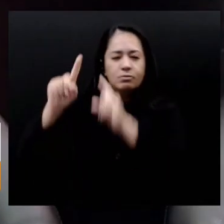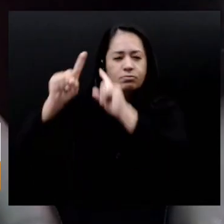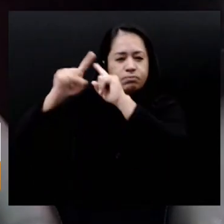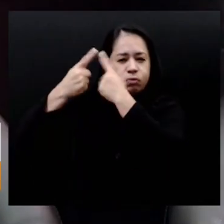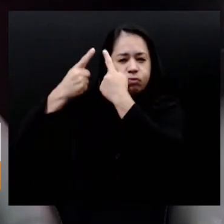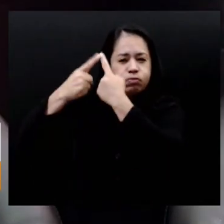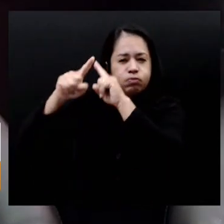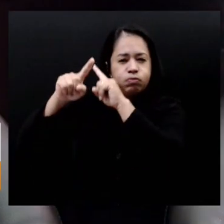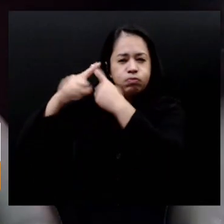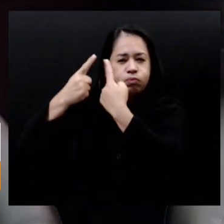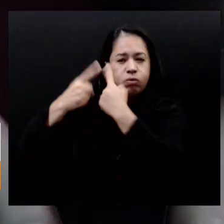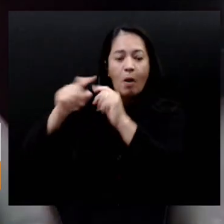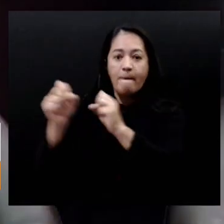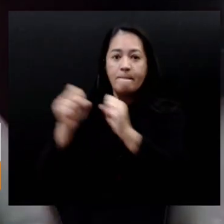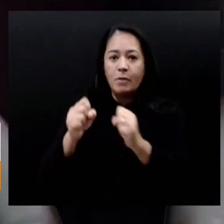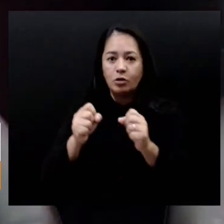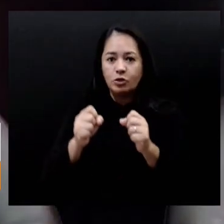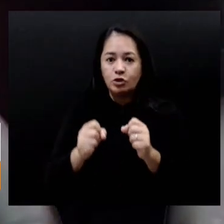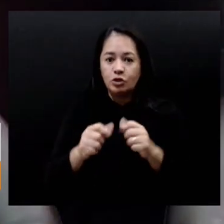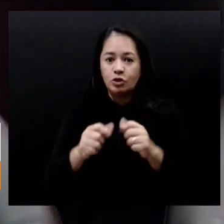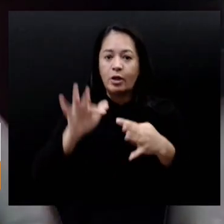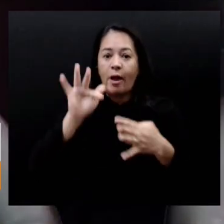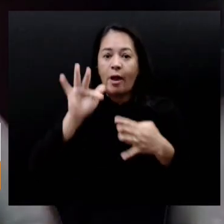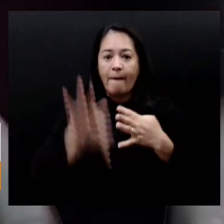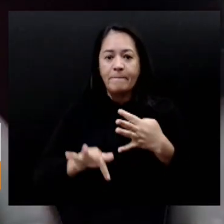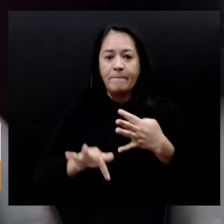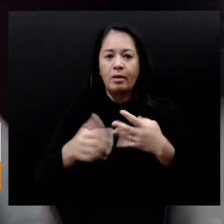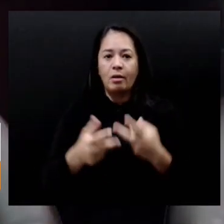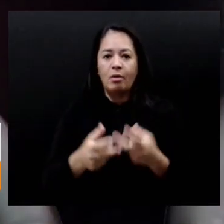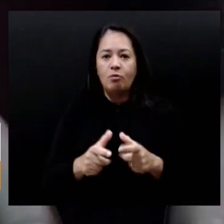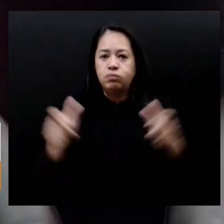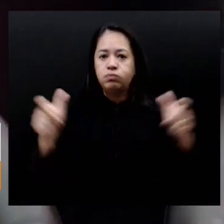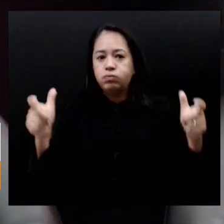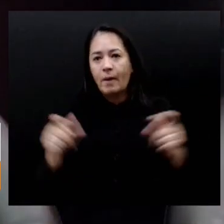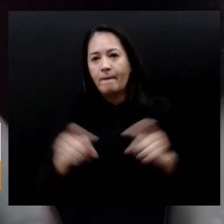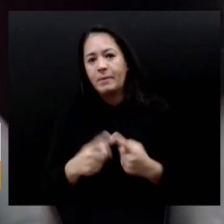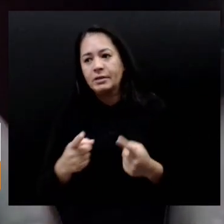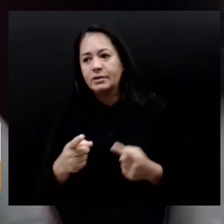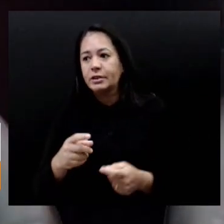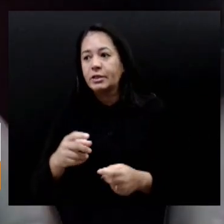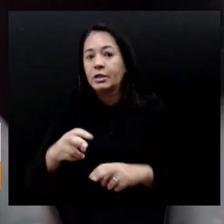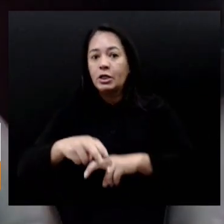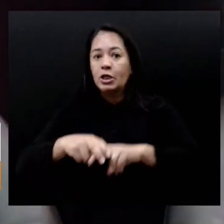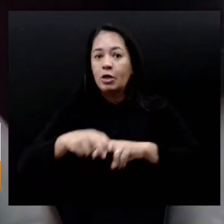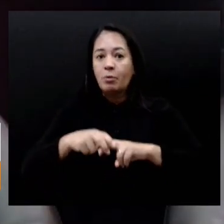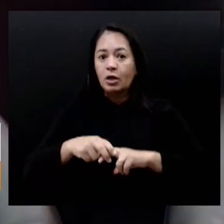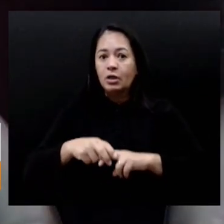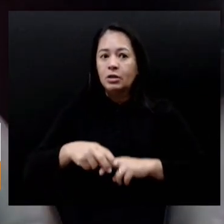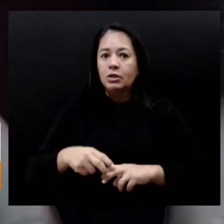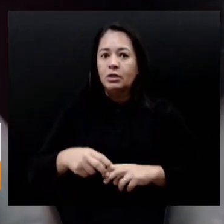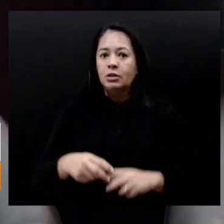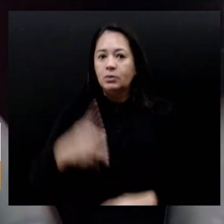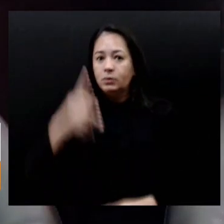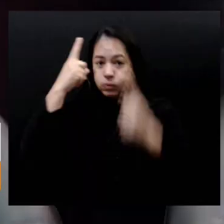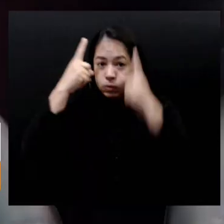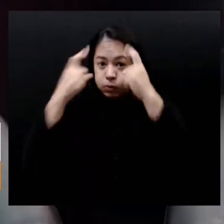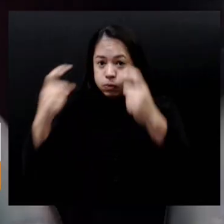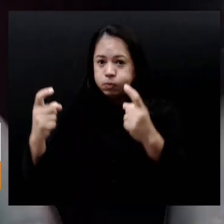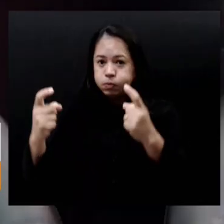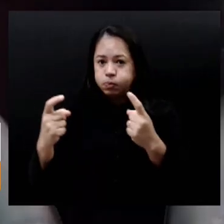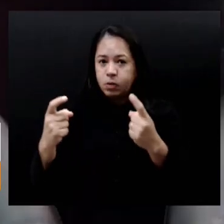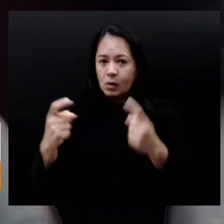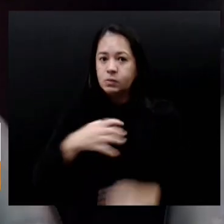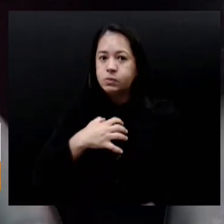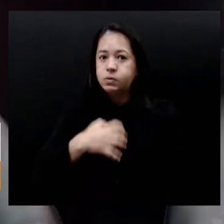qualifica. Agora, ao mesmo tempo, se foi porque ele foi movido por violenta emoção logo após a injusta provocação da vítima e mata Uhum.